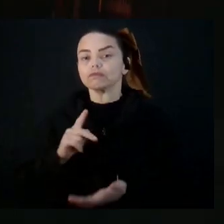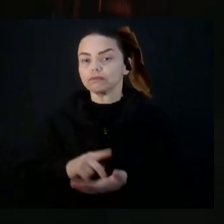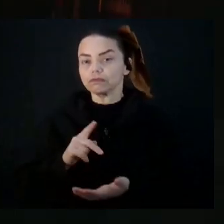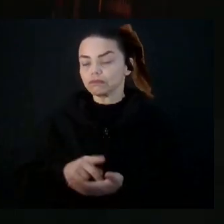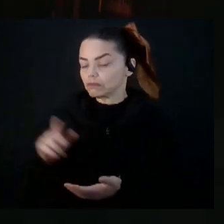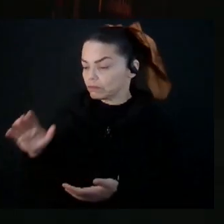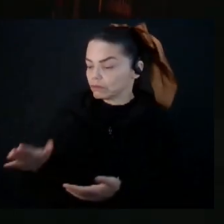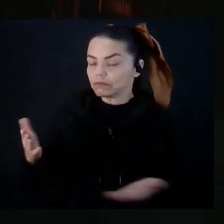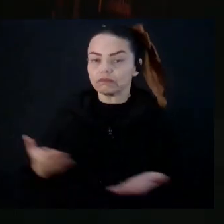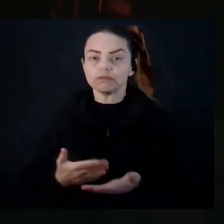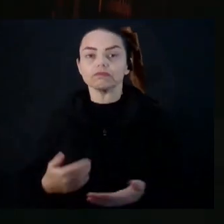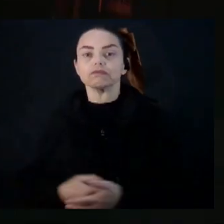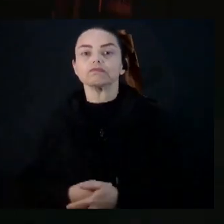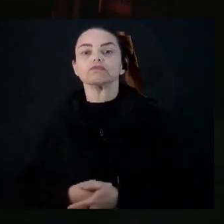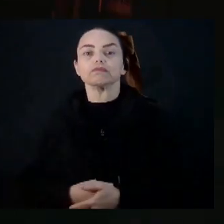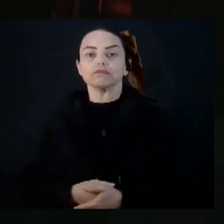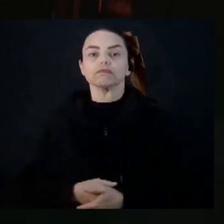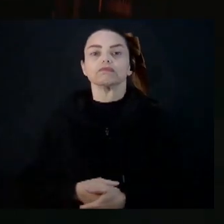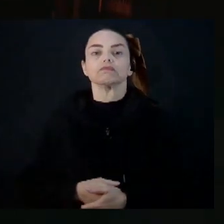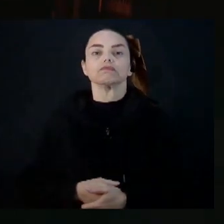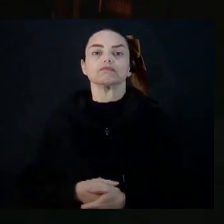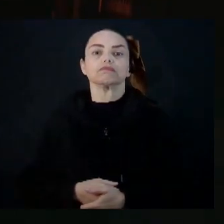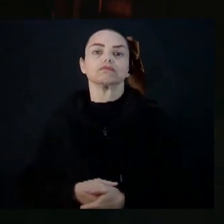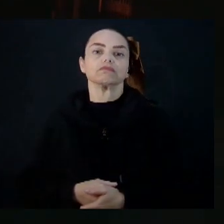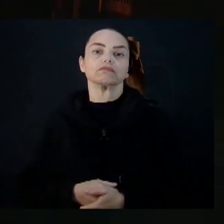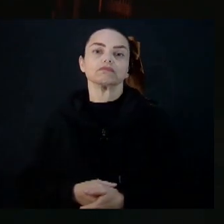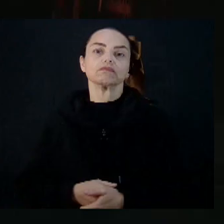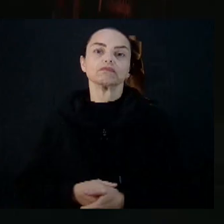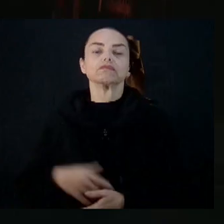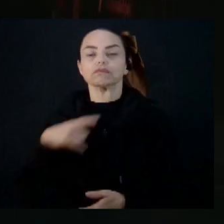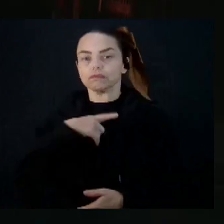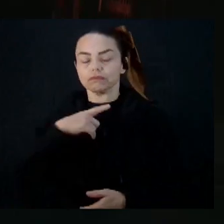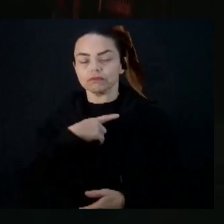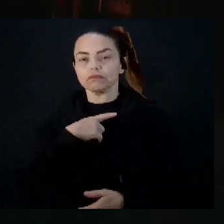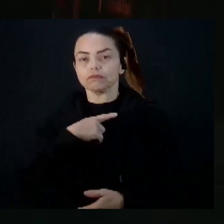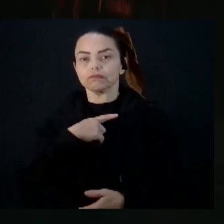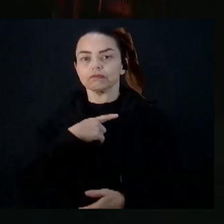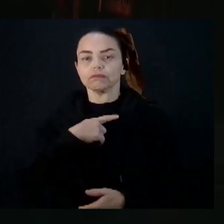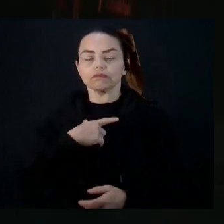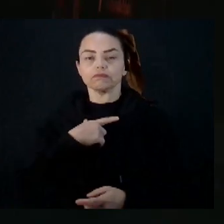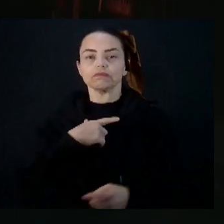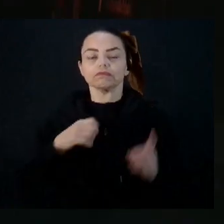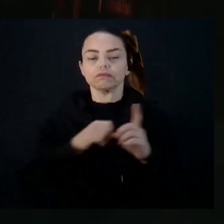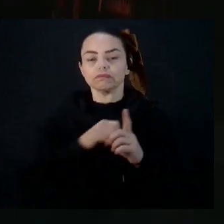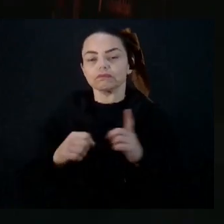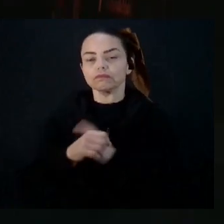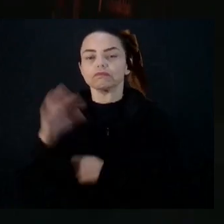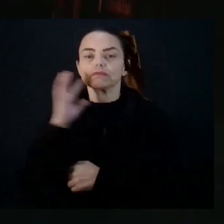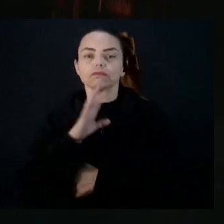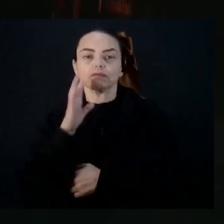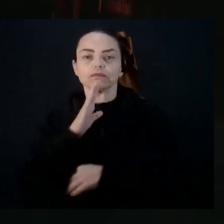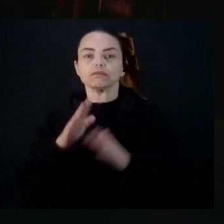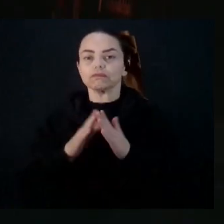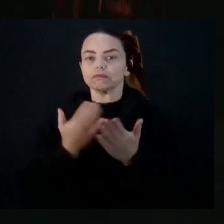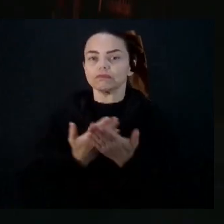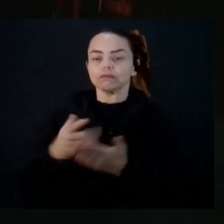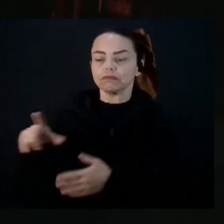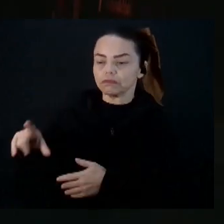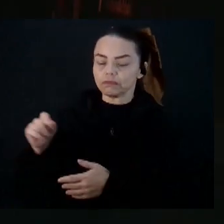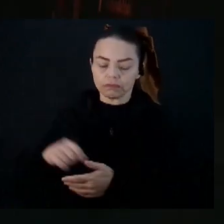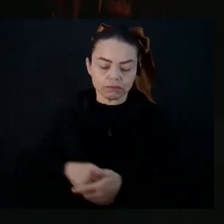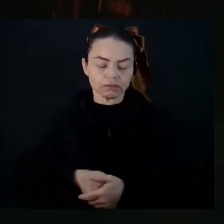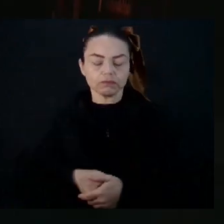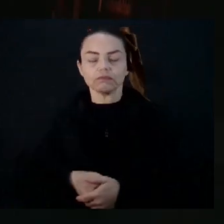hoje. Será que ela tem uma socialização legal na escola em que você escolheu para ela? Será que ela